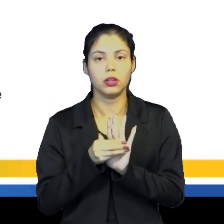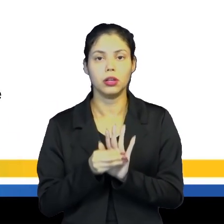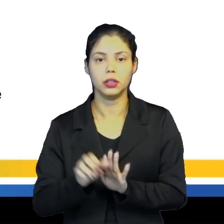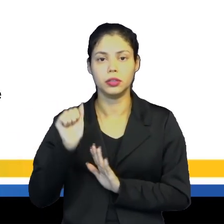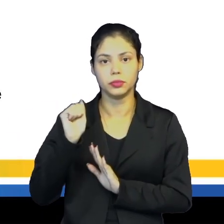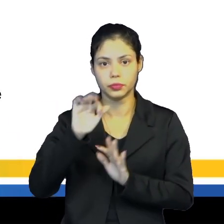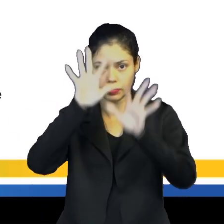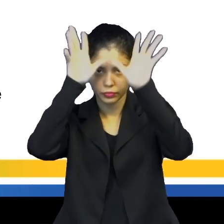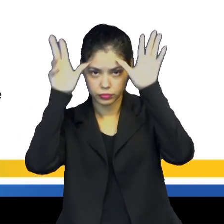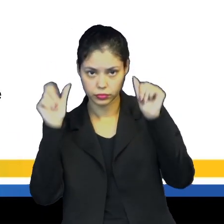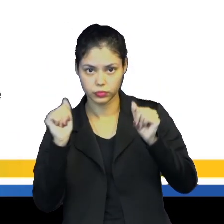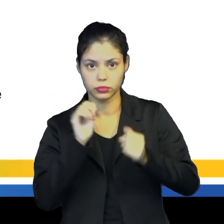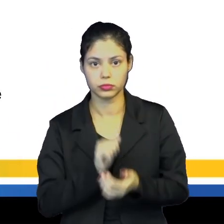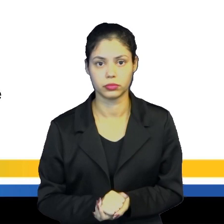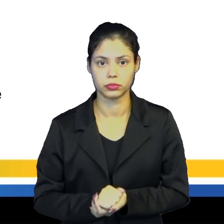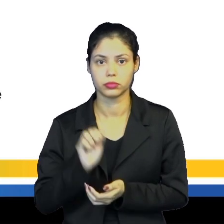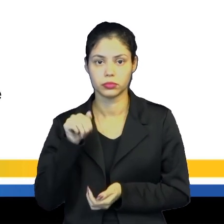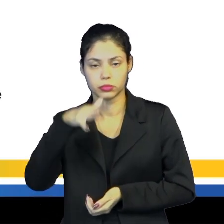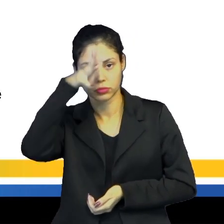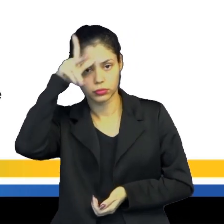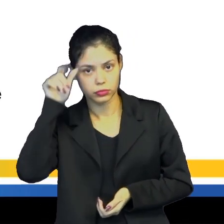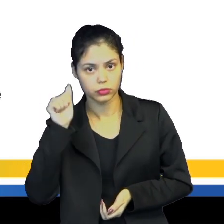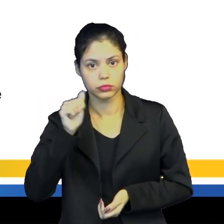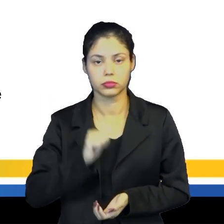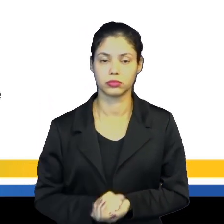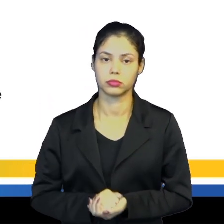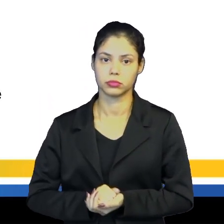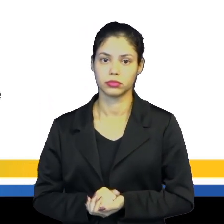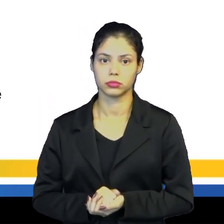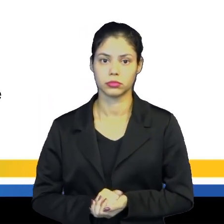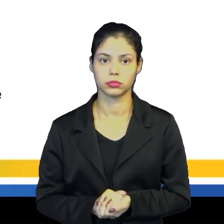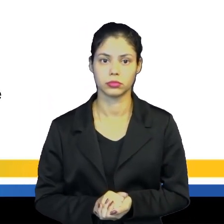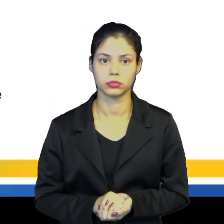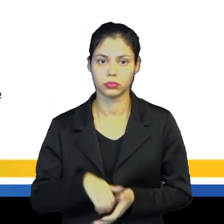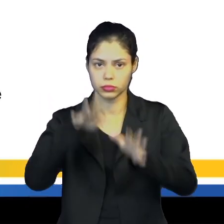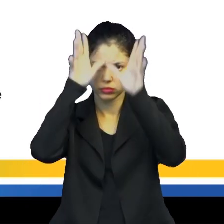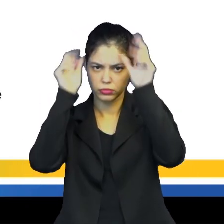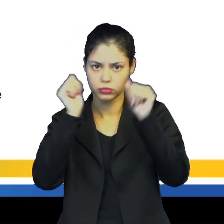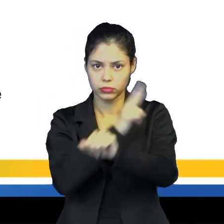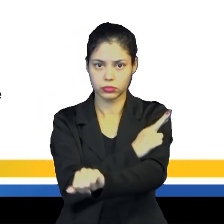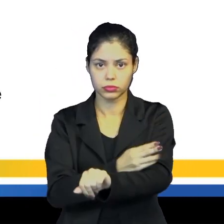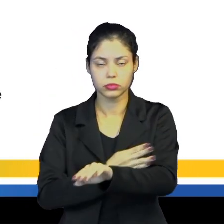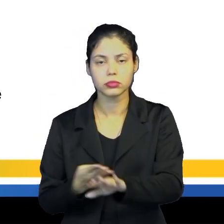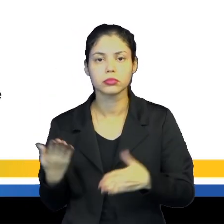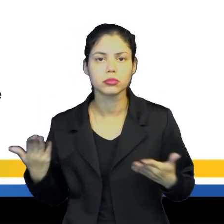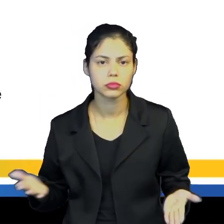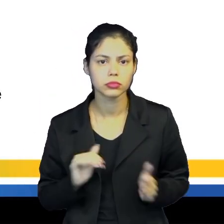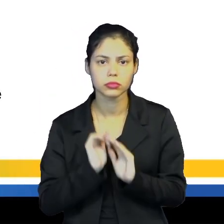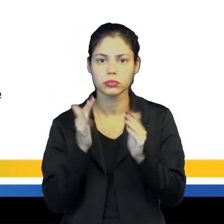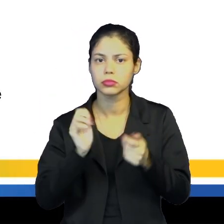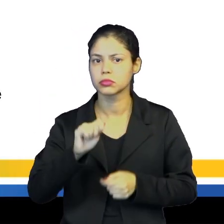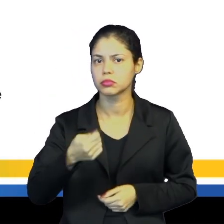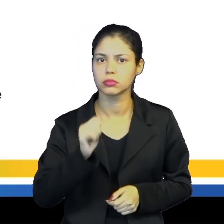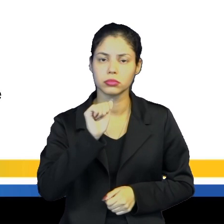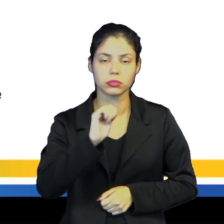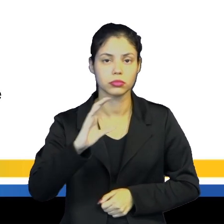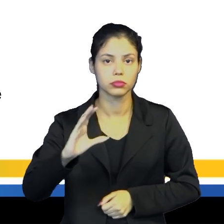que é o Acre, é o Amapá, é o Amazonas. O Acre é quem? Rio Branco. Qual é a